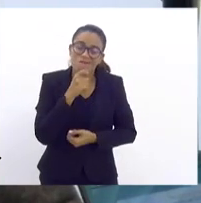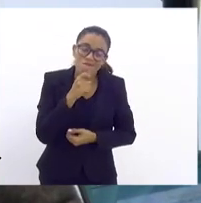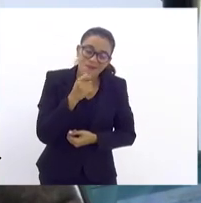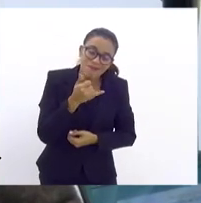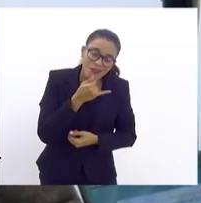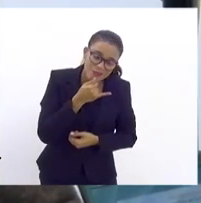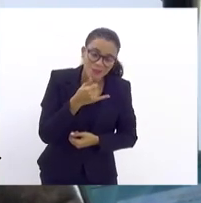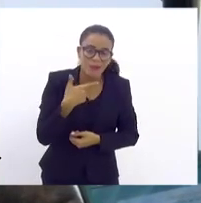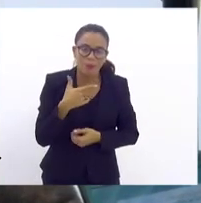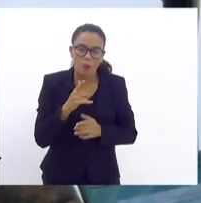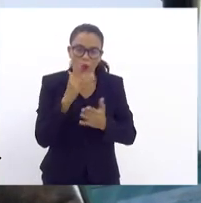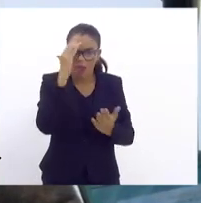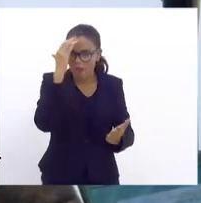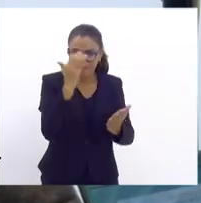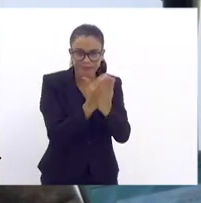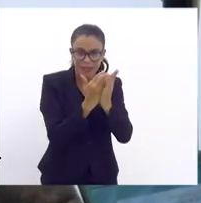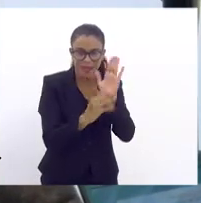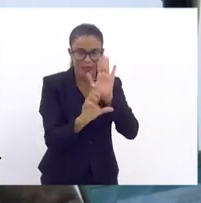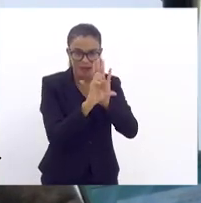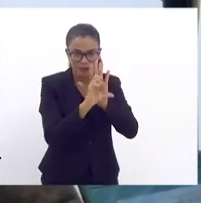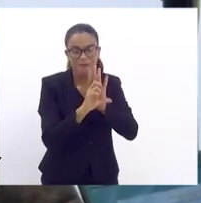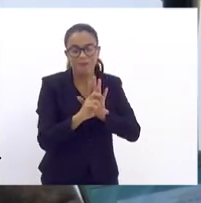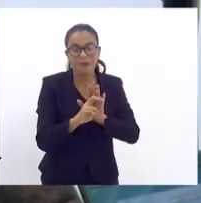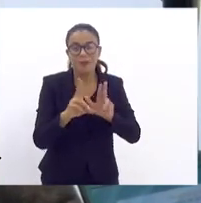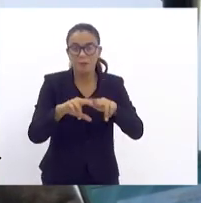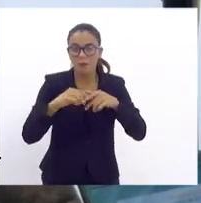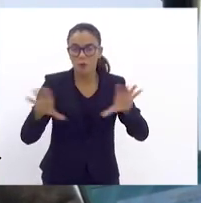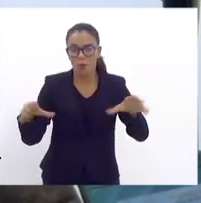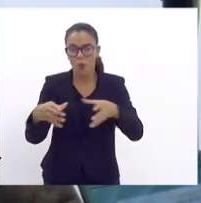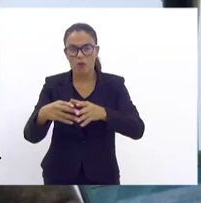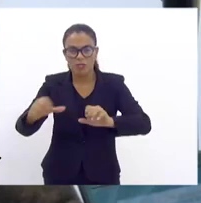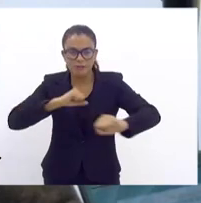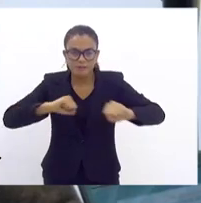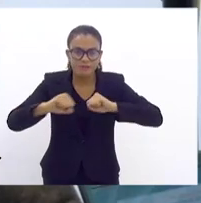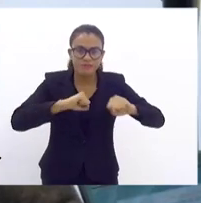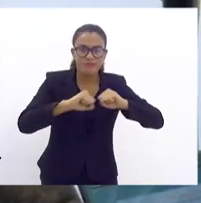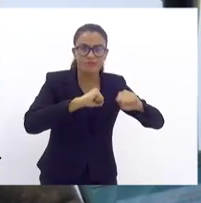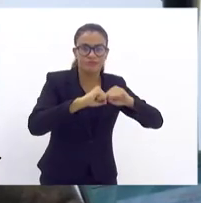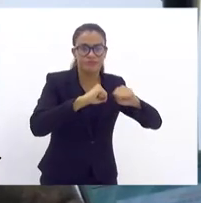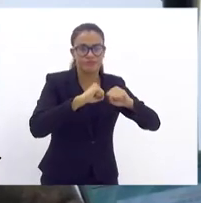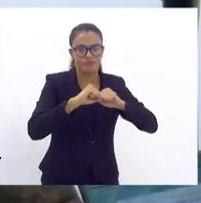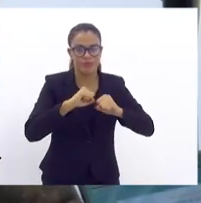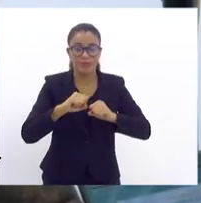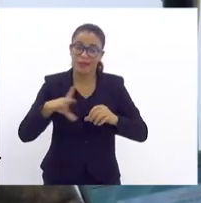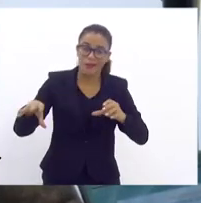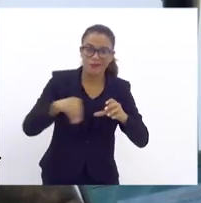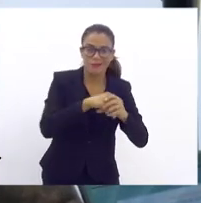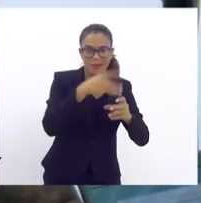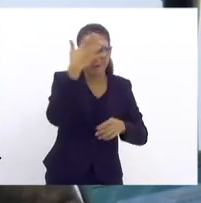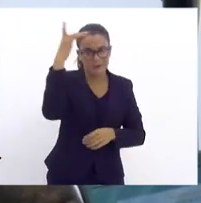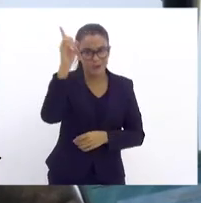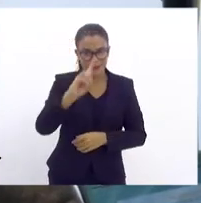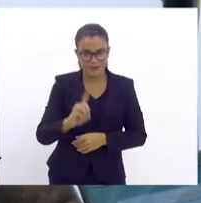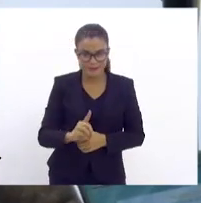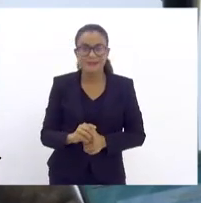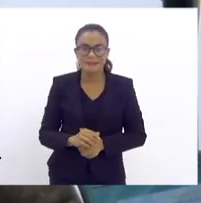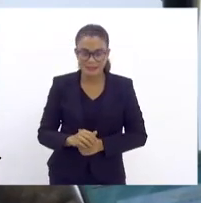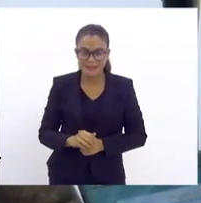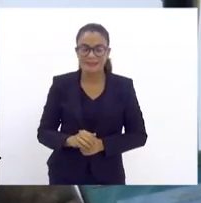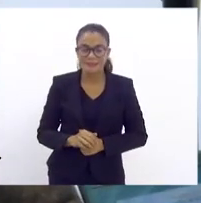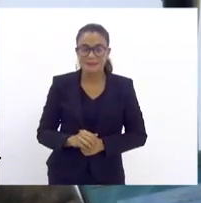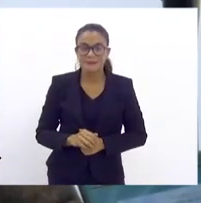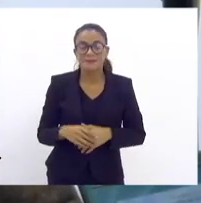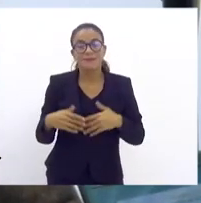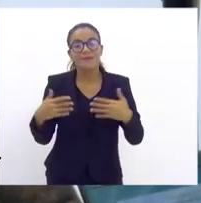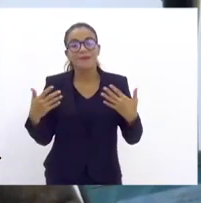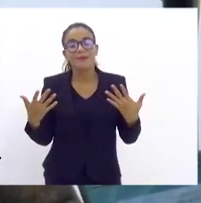cumprida e por isso estamos na o coletivo está dentro da pessoa com deficiência né foi incluído ali para E aí